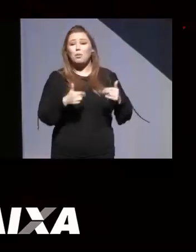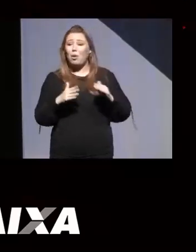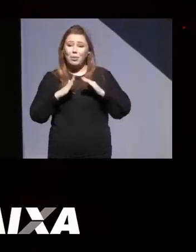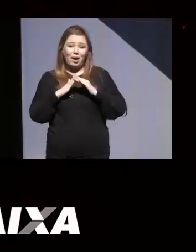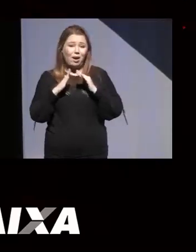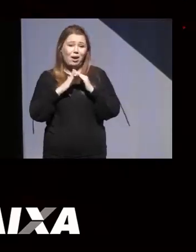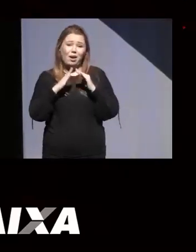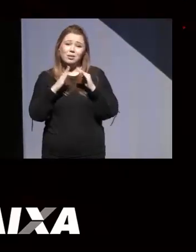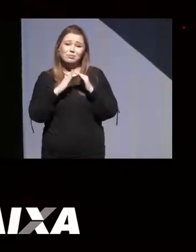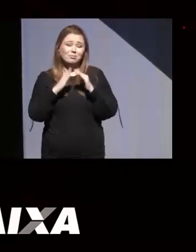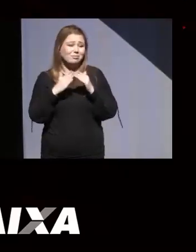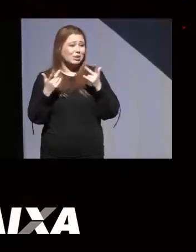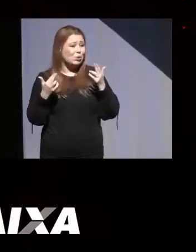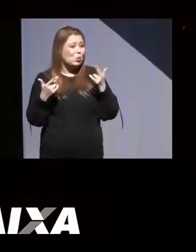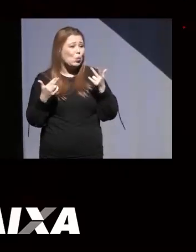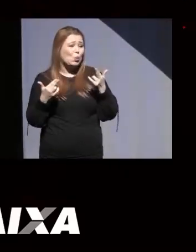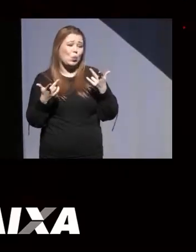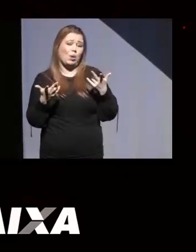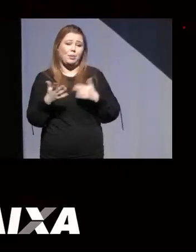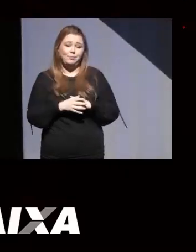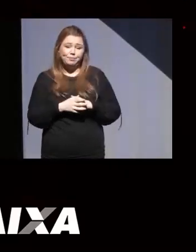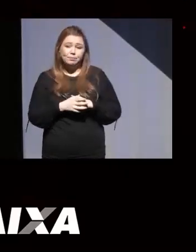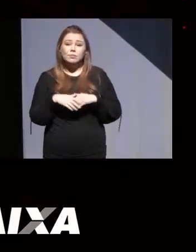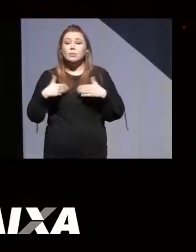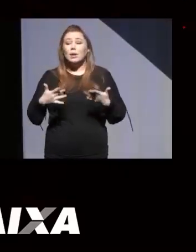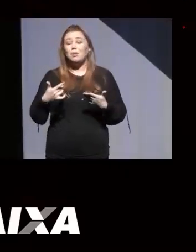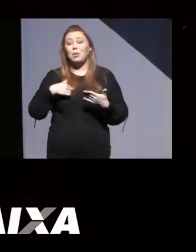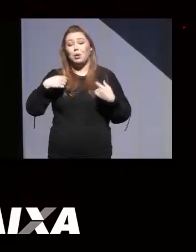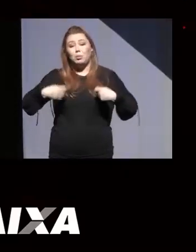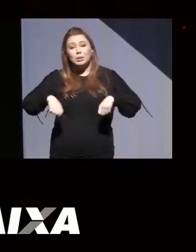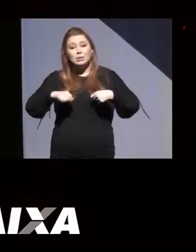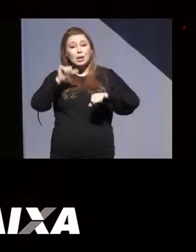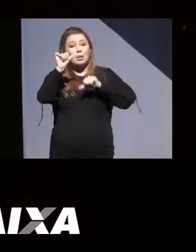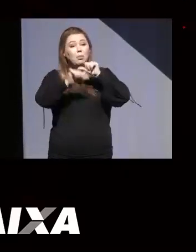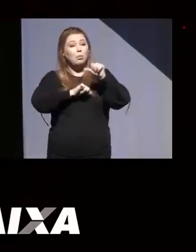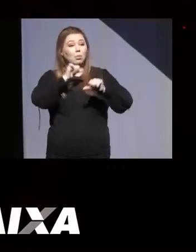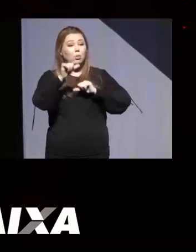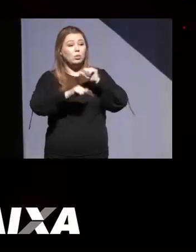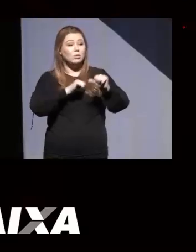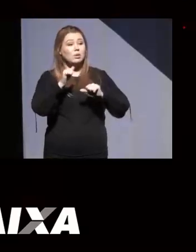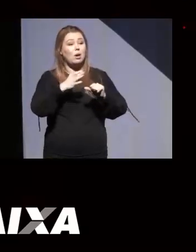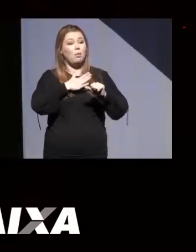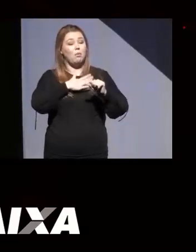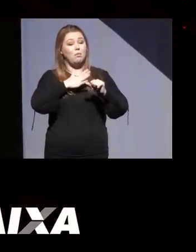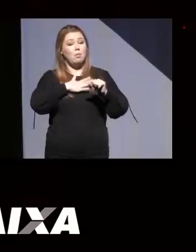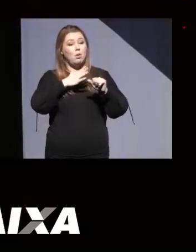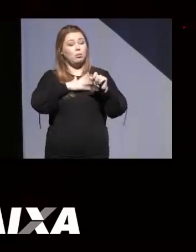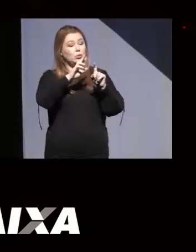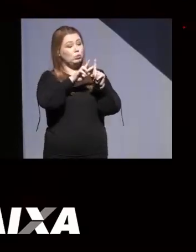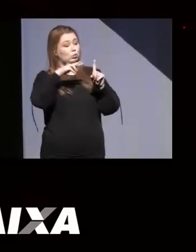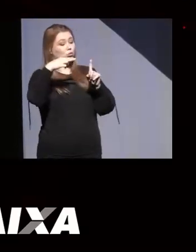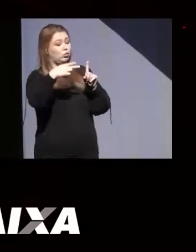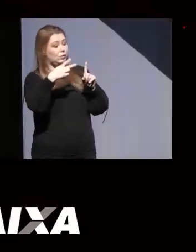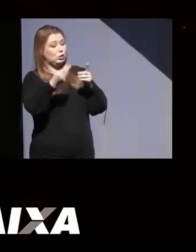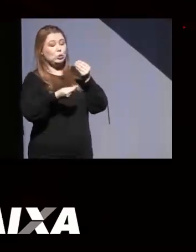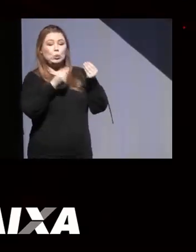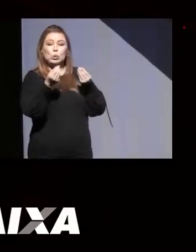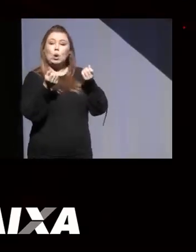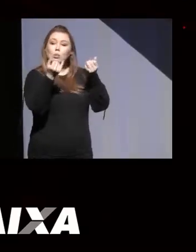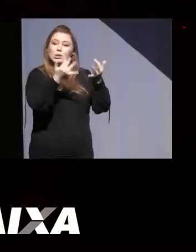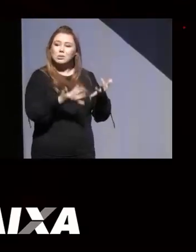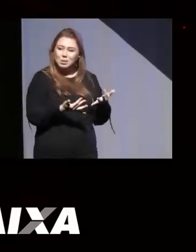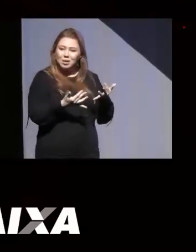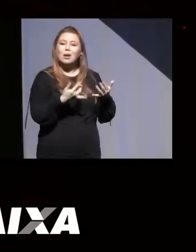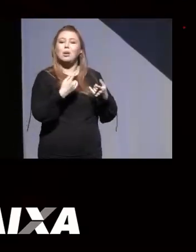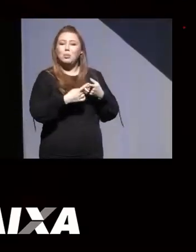doméstico. Então, eu tive que mudar o meu viés de enfrentamento dos incentivos e reconhecer